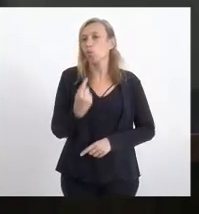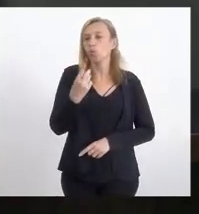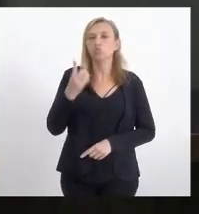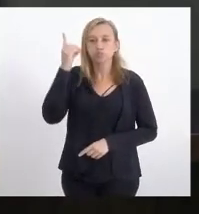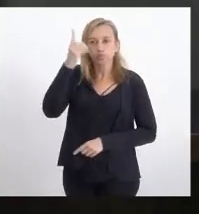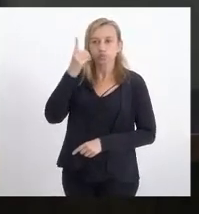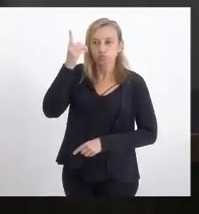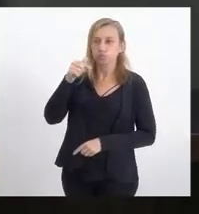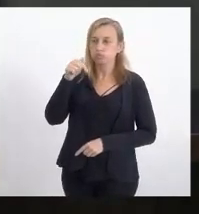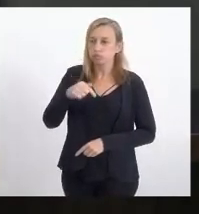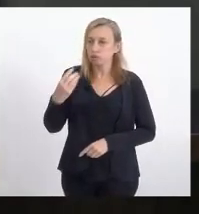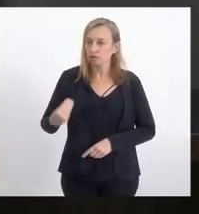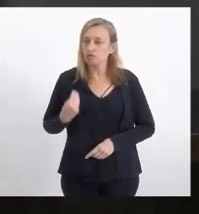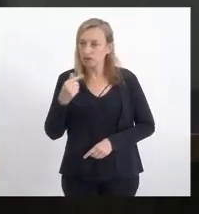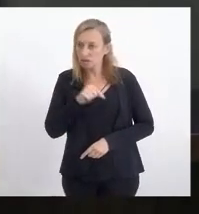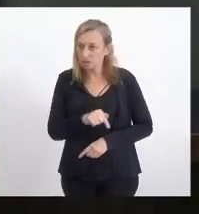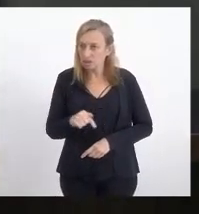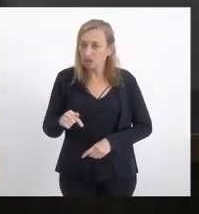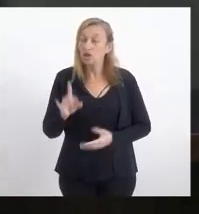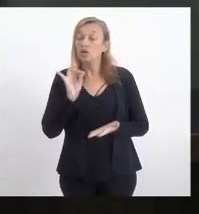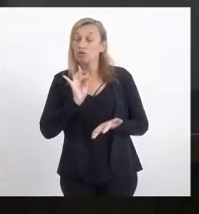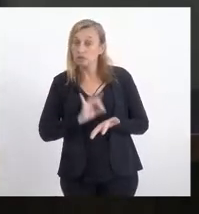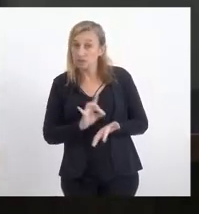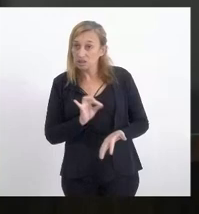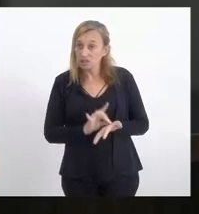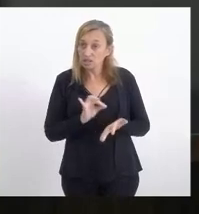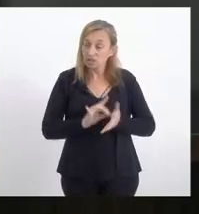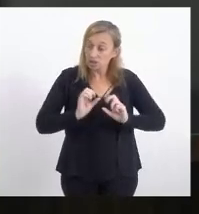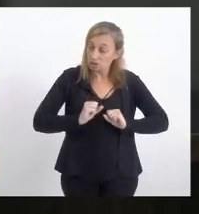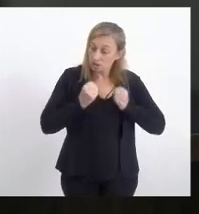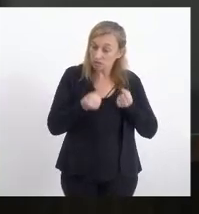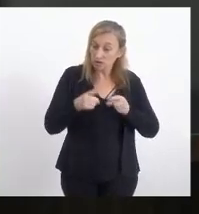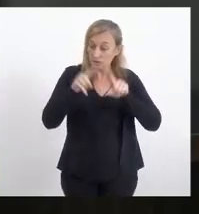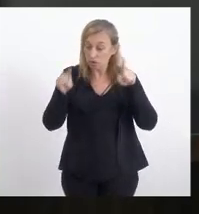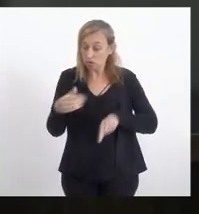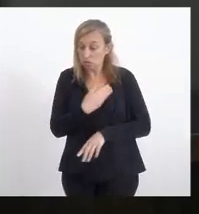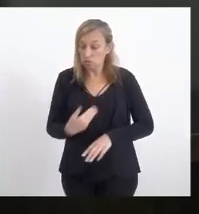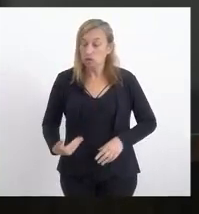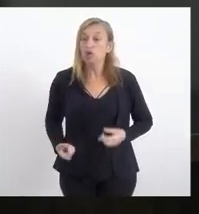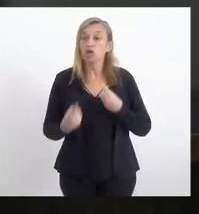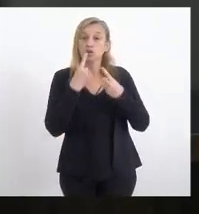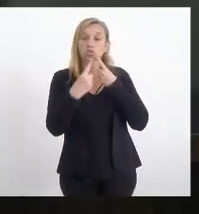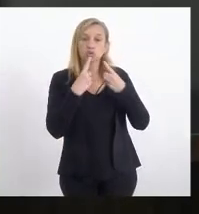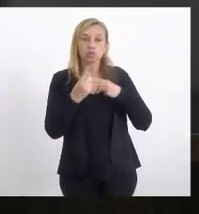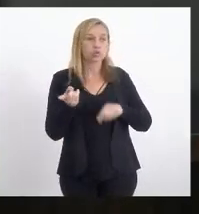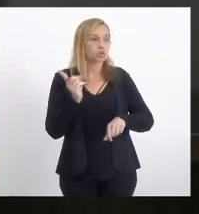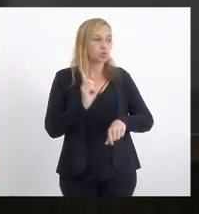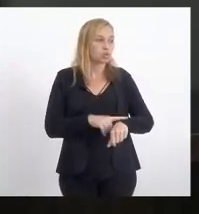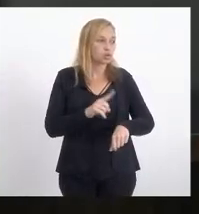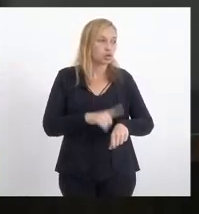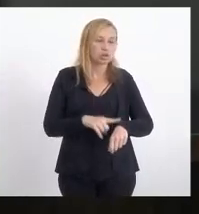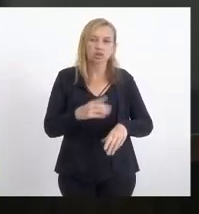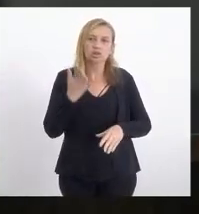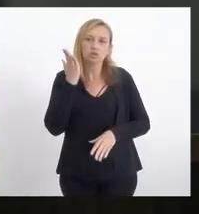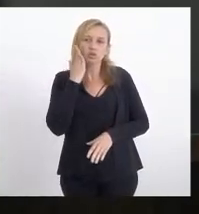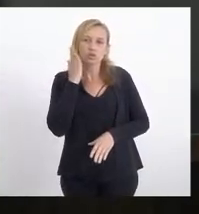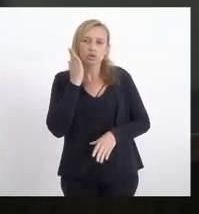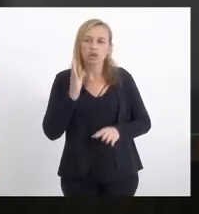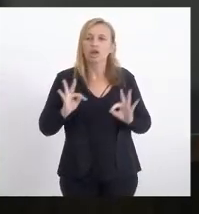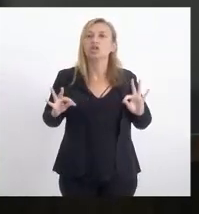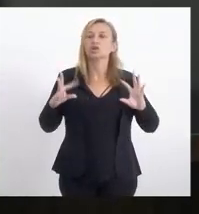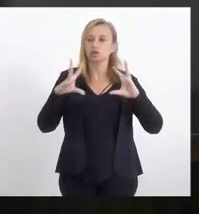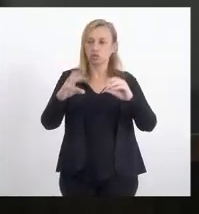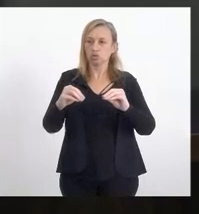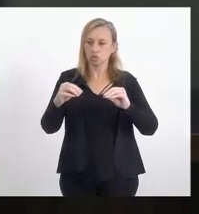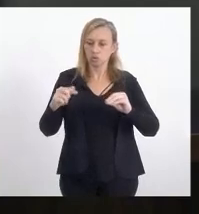deputado pelo menos daqui dos presentes que são os verdadeiros Defensores da Segurança Pública que eles que estão discutindo nesse momento dando o cara a Tapa e se